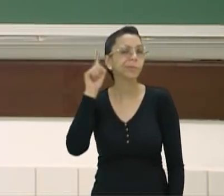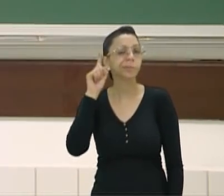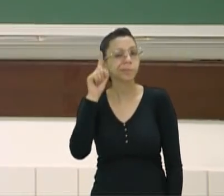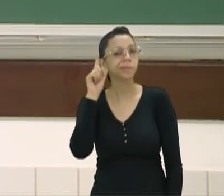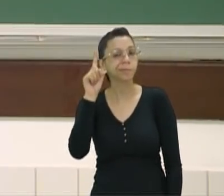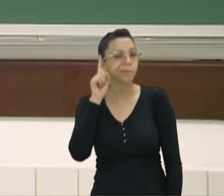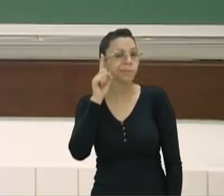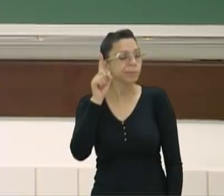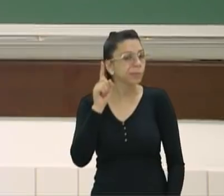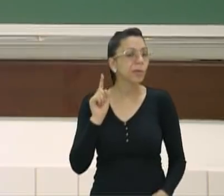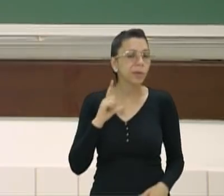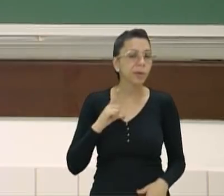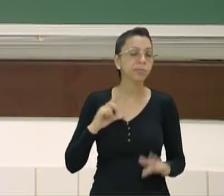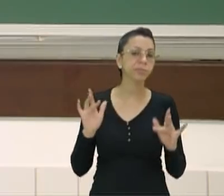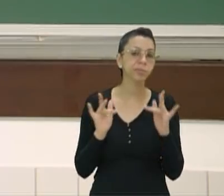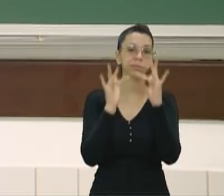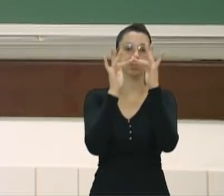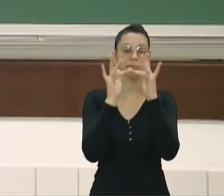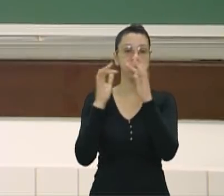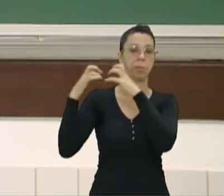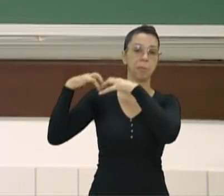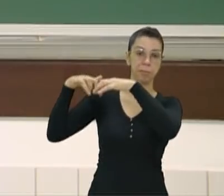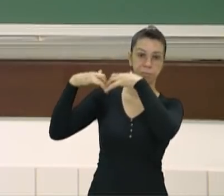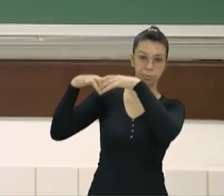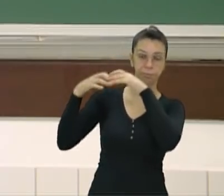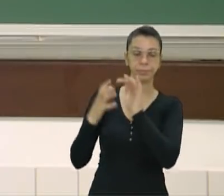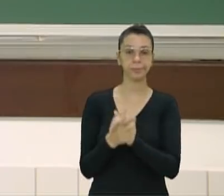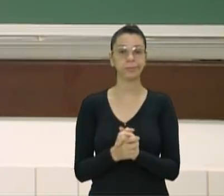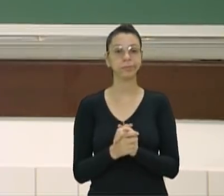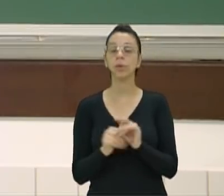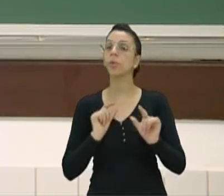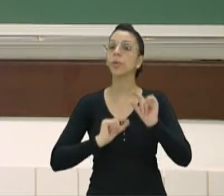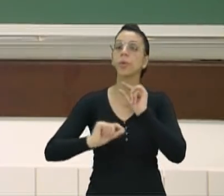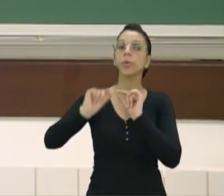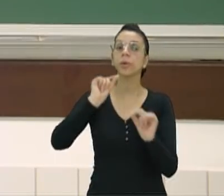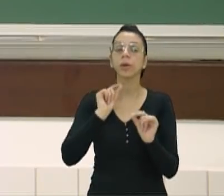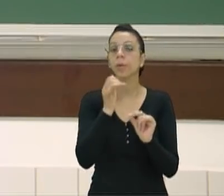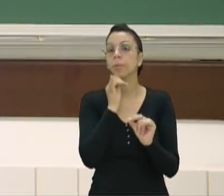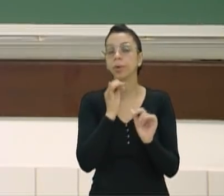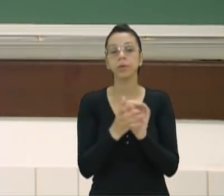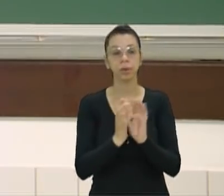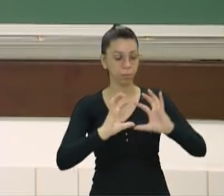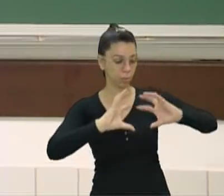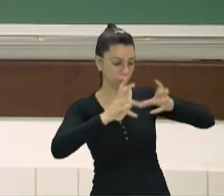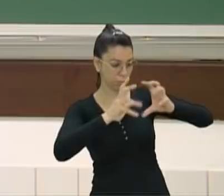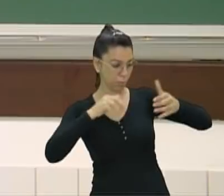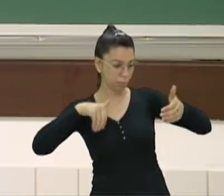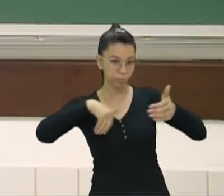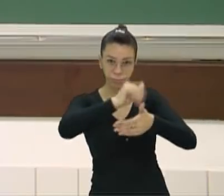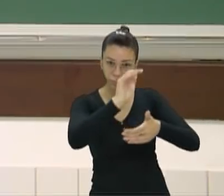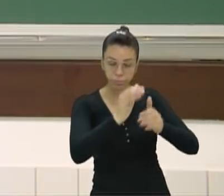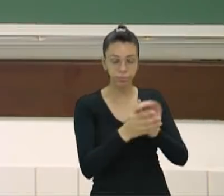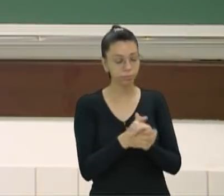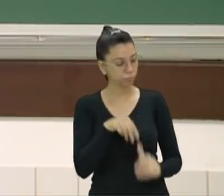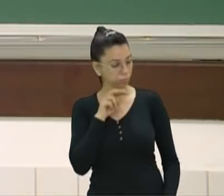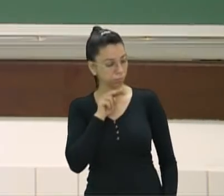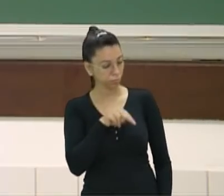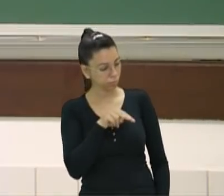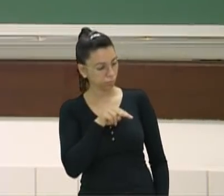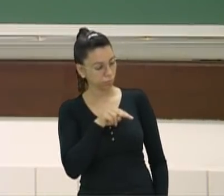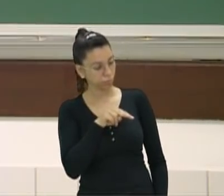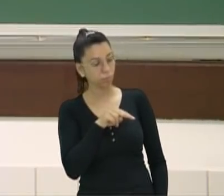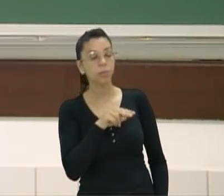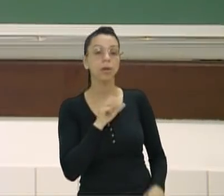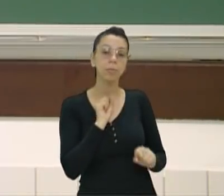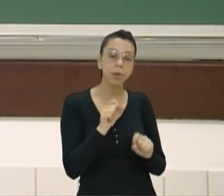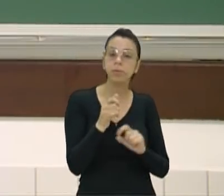Então, o que eu faço, por exemplo, no momento que eu me deparo com uma bola de futebol? Eu estou olhando para ela, eu